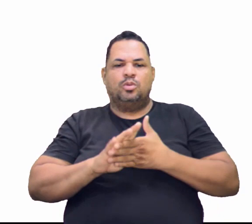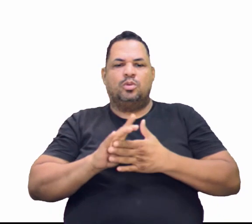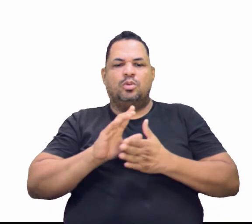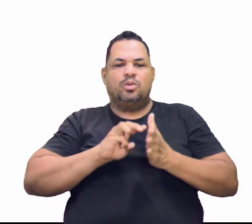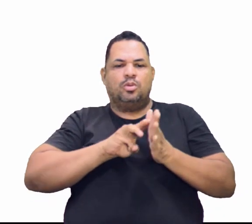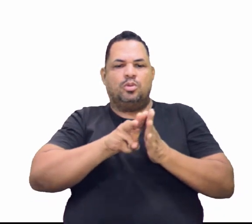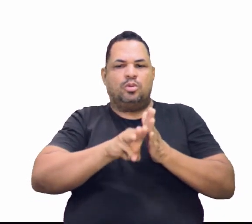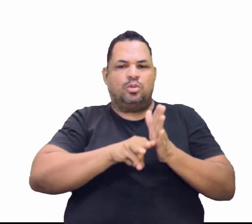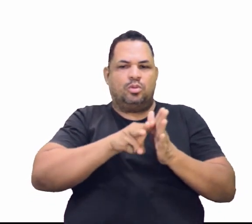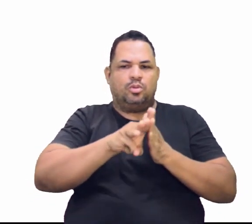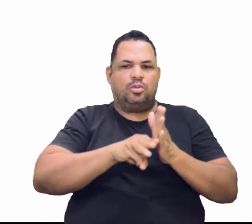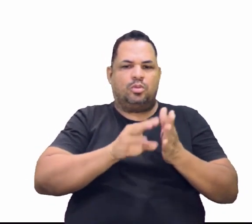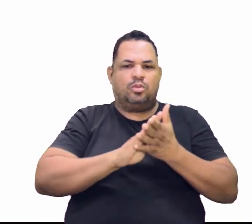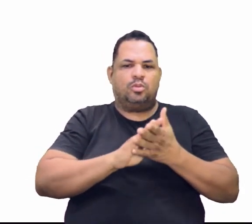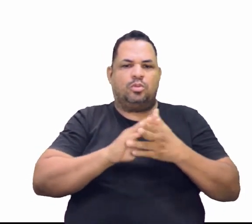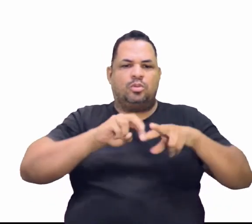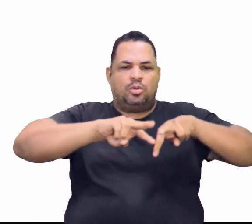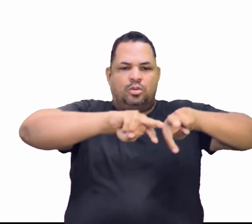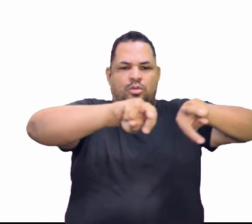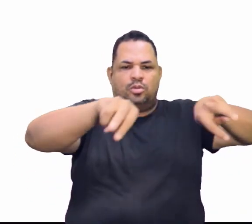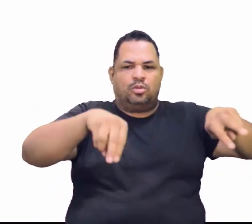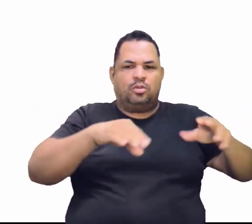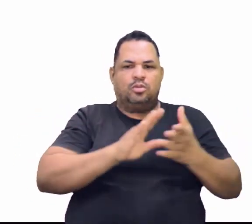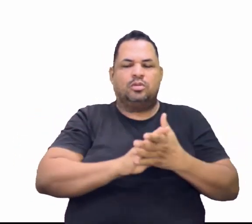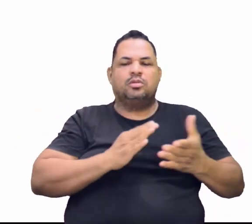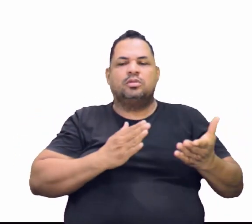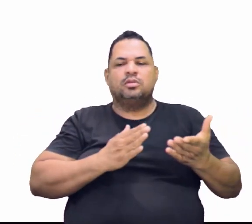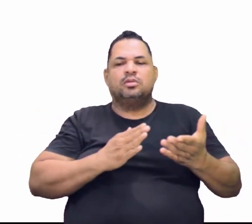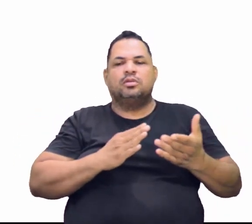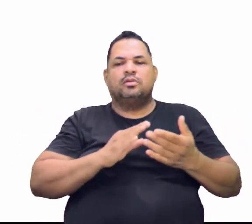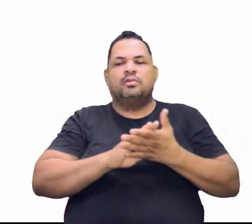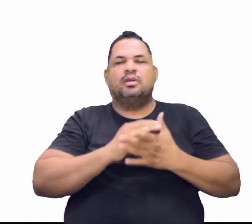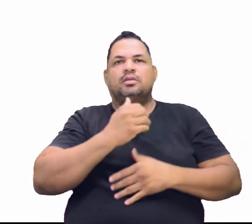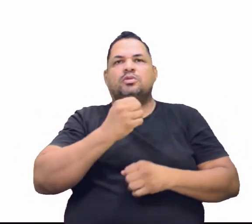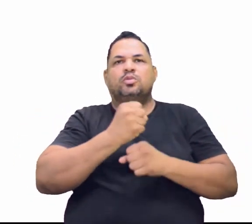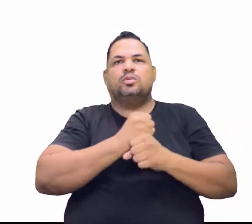de 1907 a 1909,